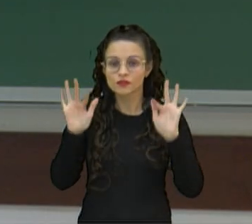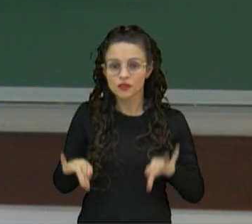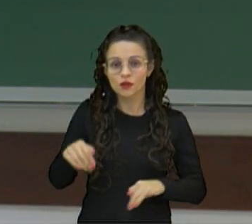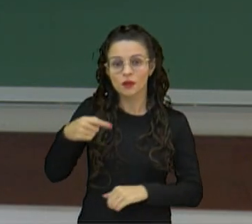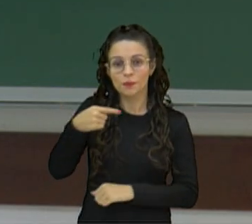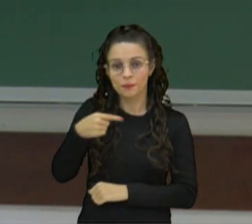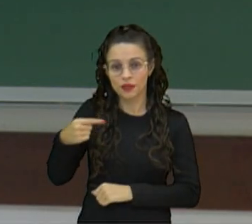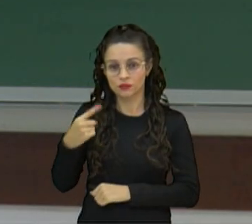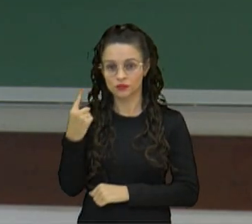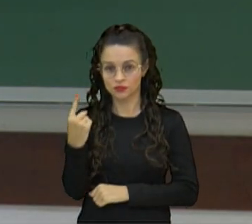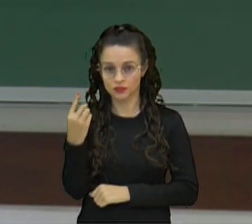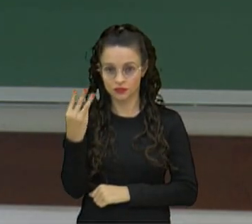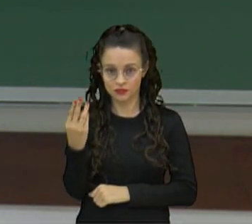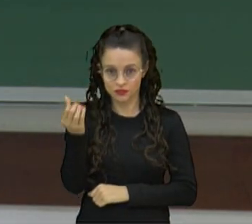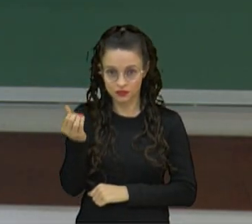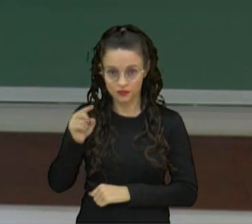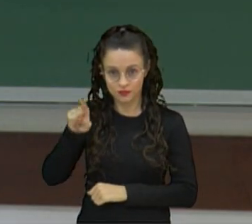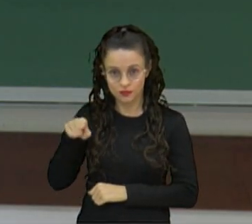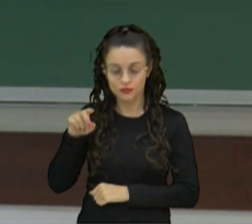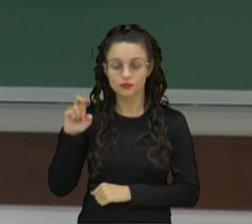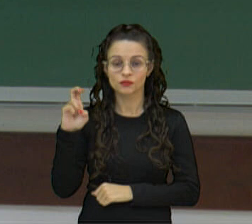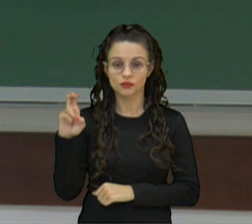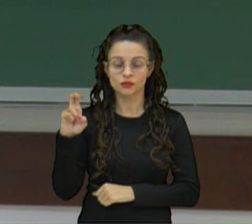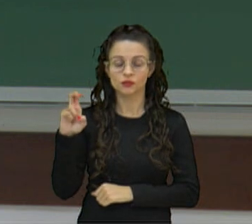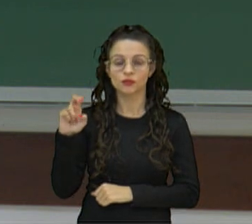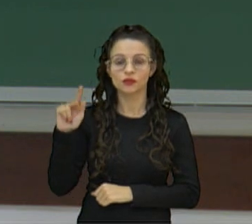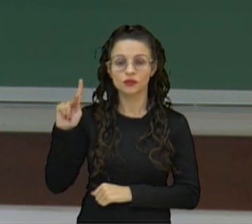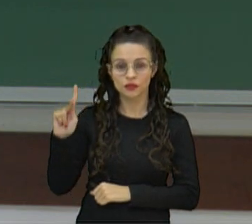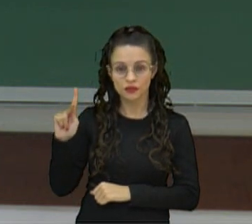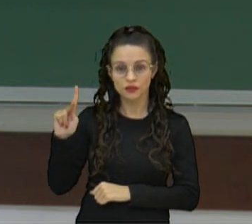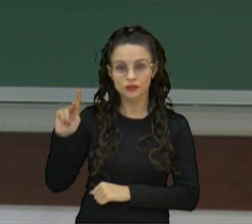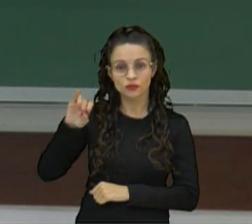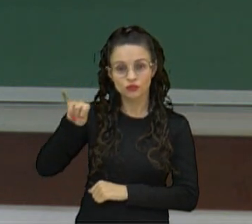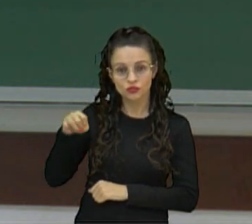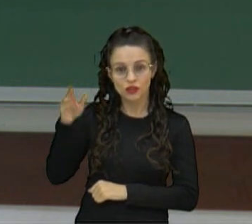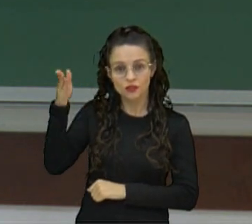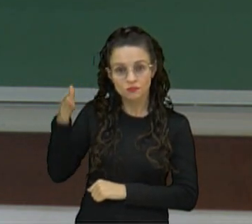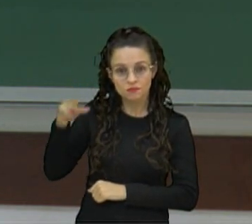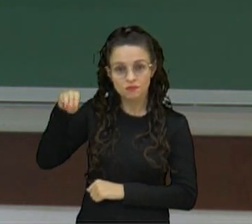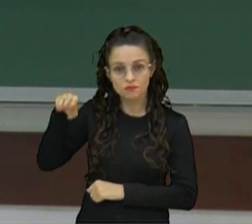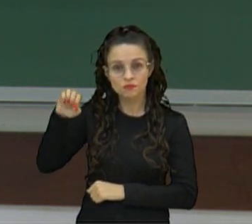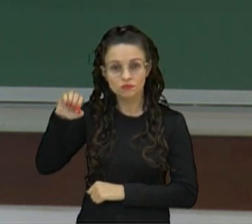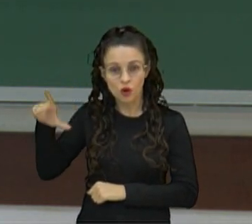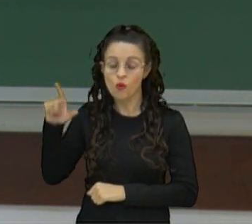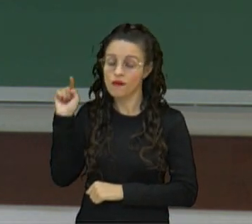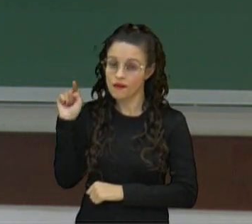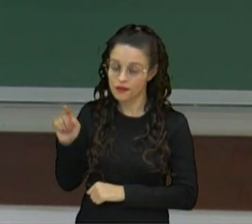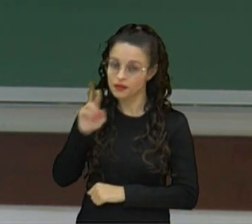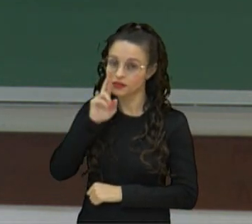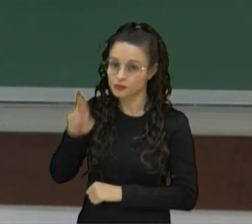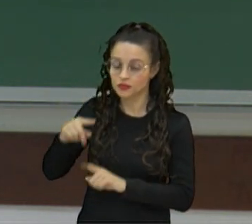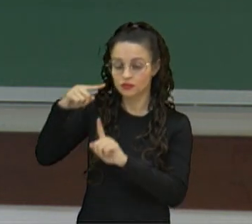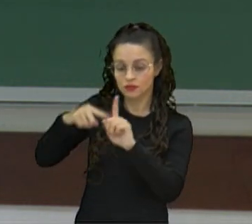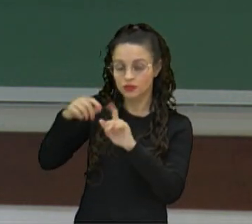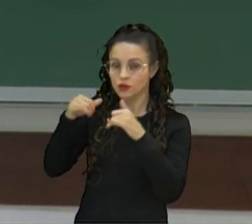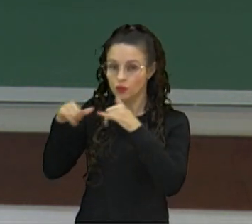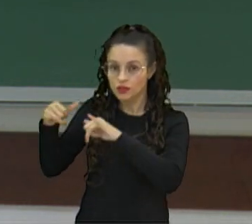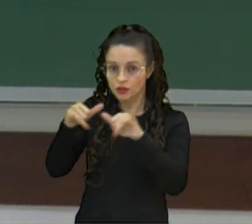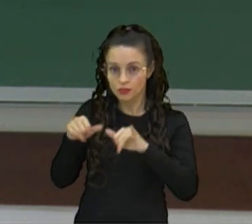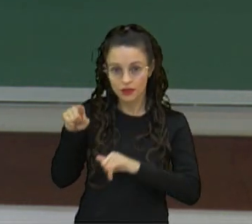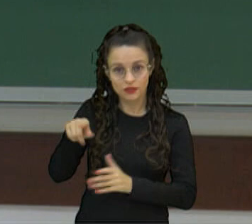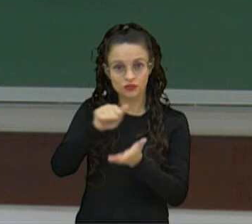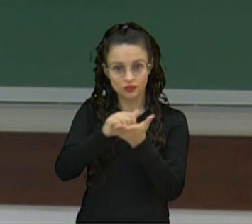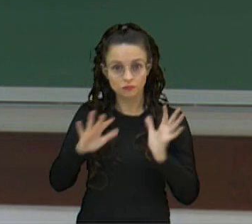menos 136,5 kJ por mol é a variação de entalpia nesse exercício,